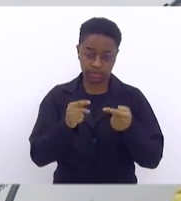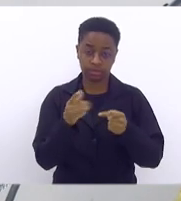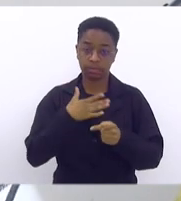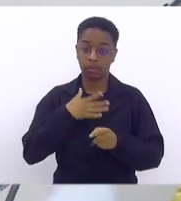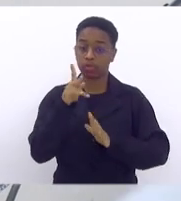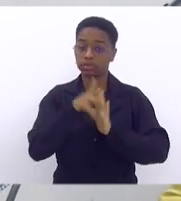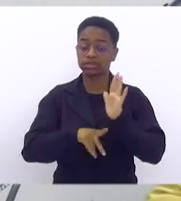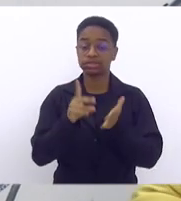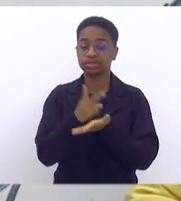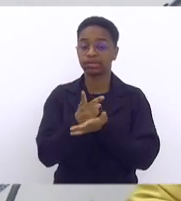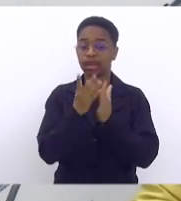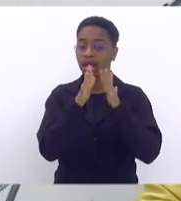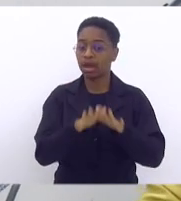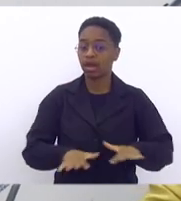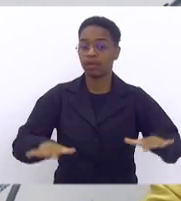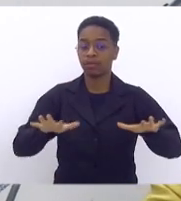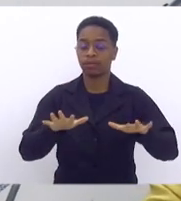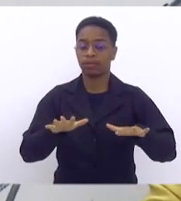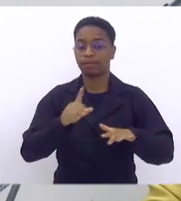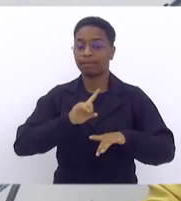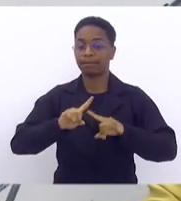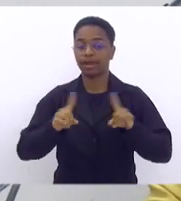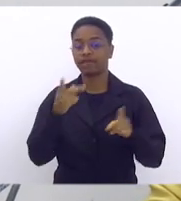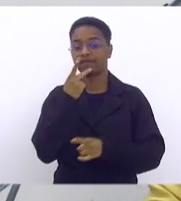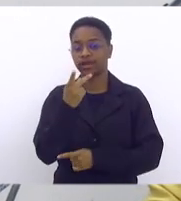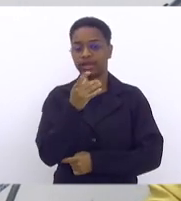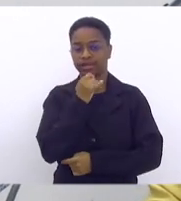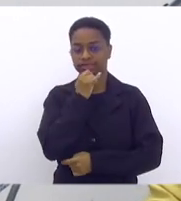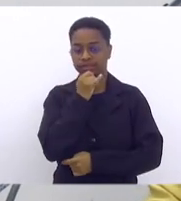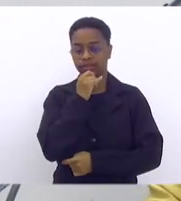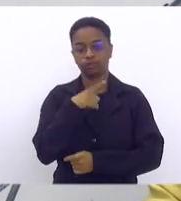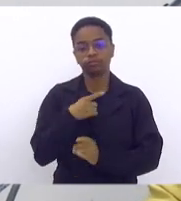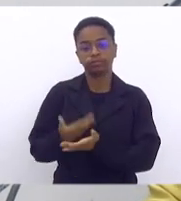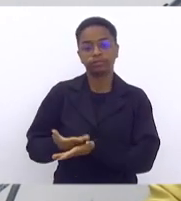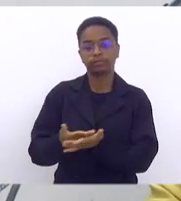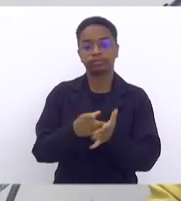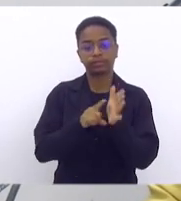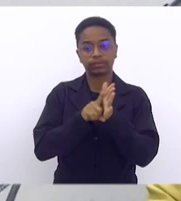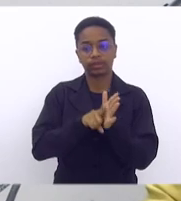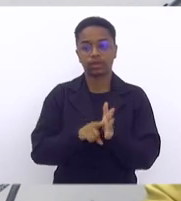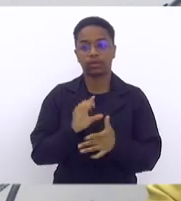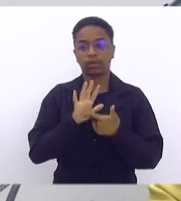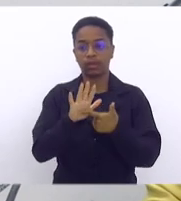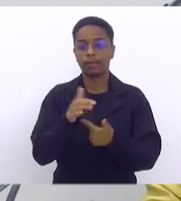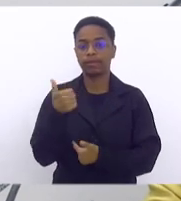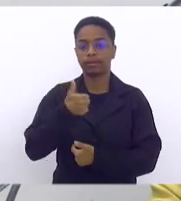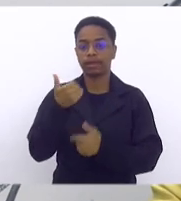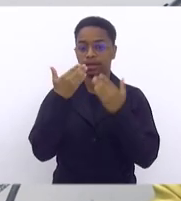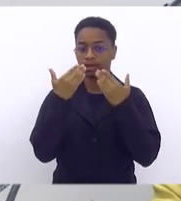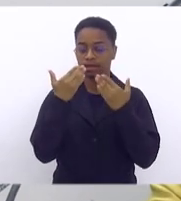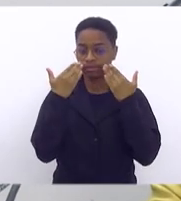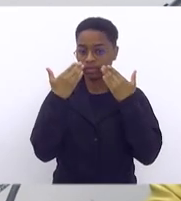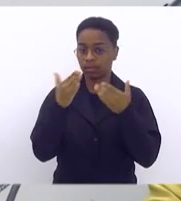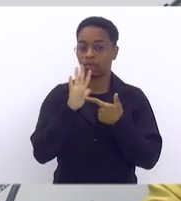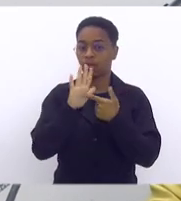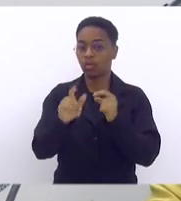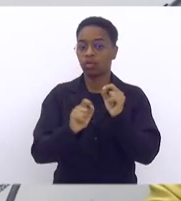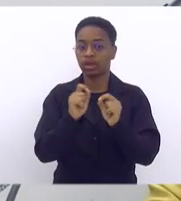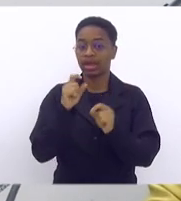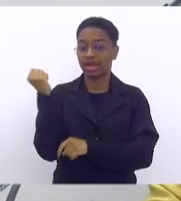amplos. Mas aí, quando a gente vem falar, no estudo que teve aqui, uma das primeiras apresentações, o caso mais grave foi de